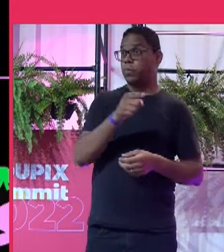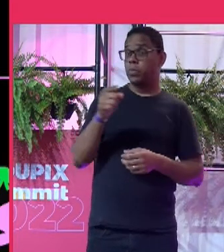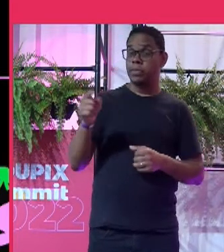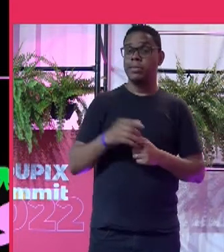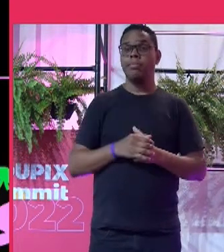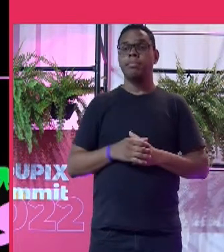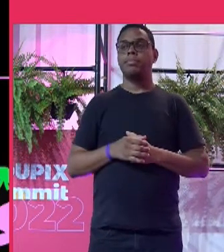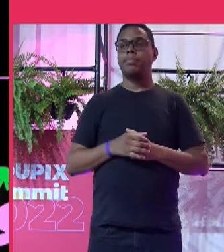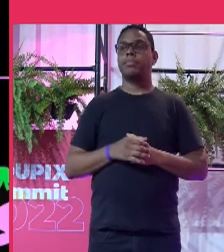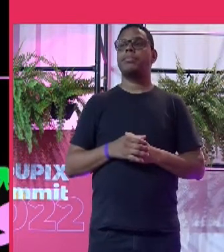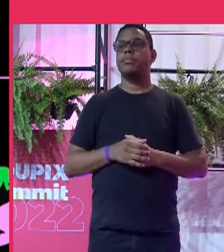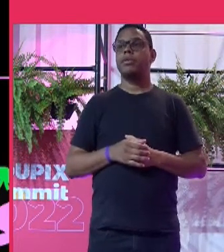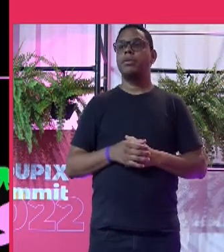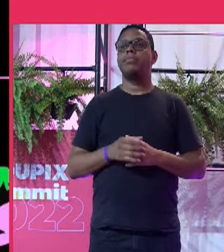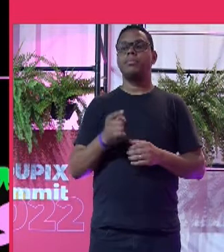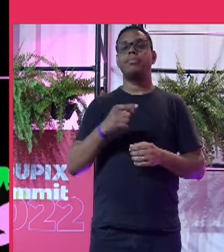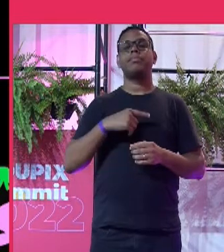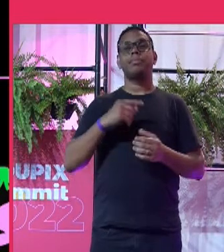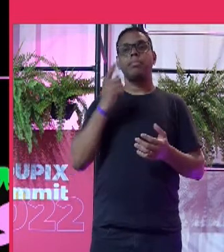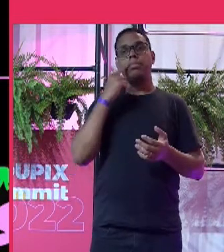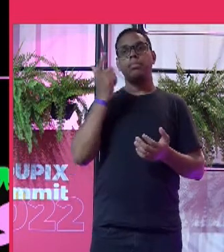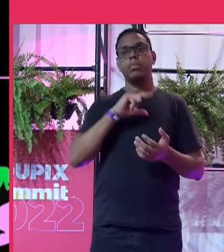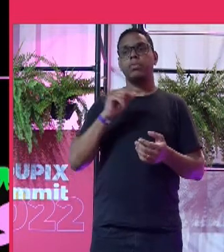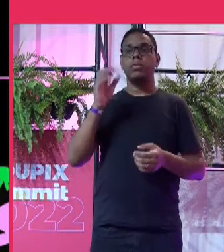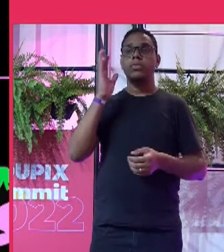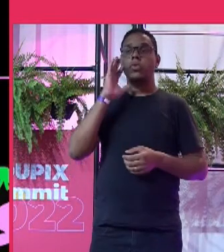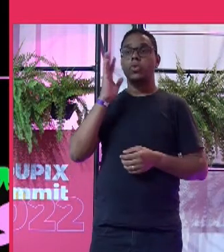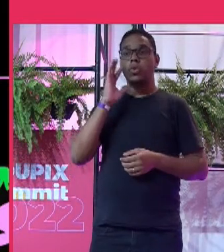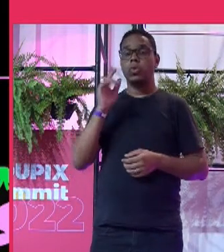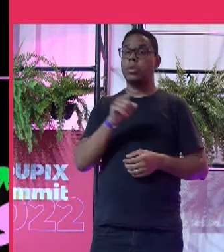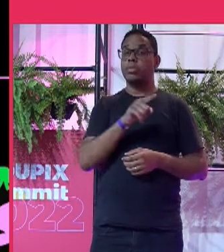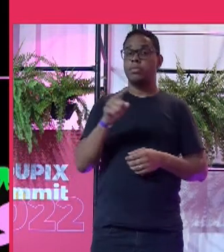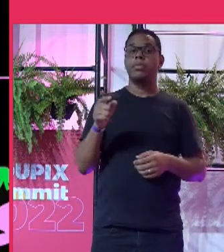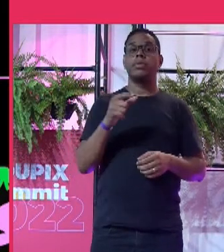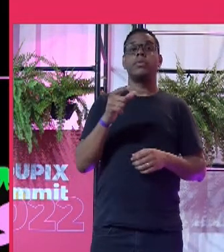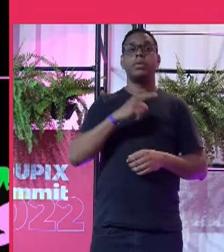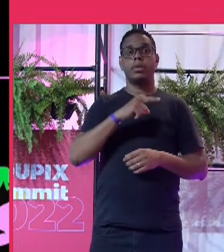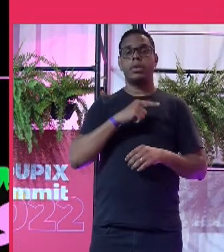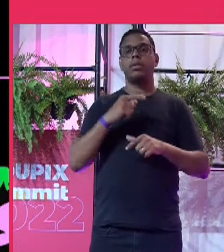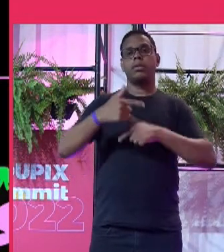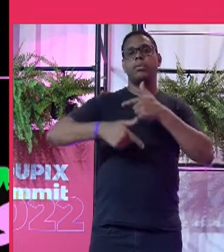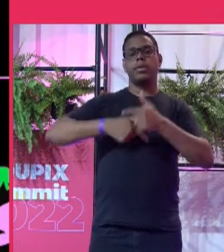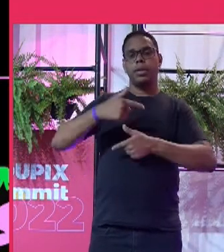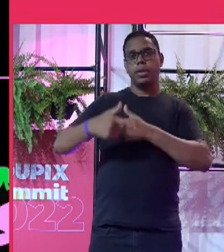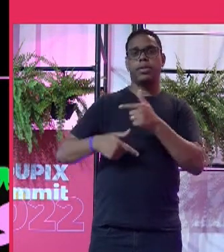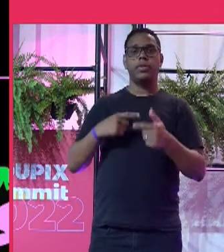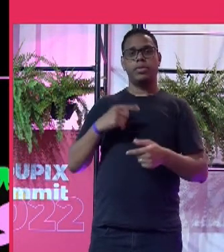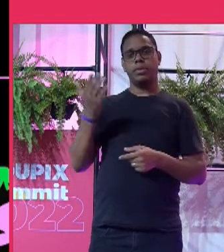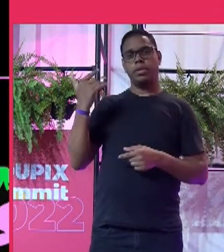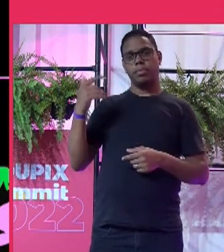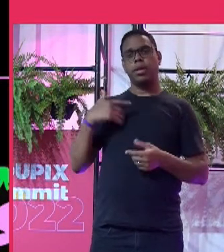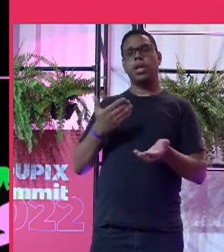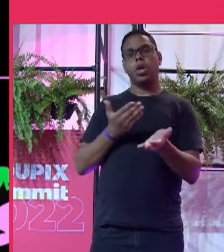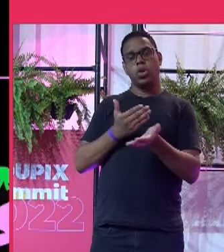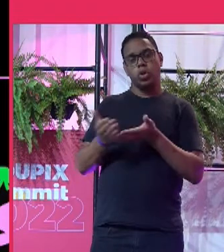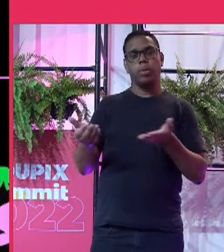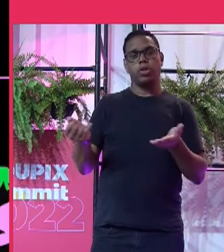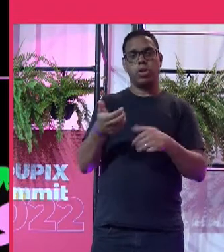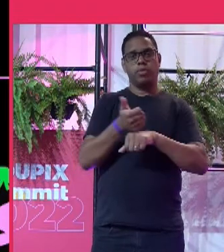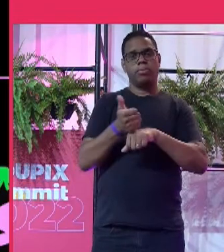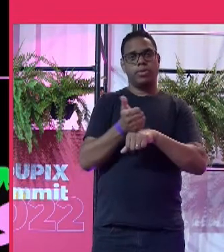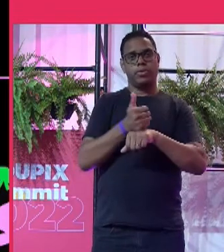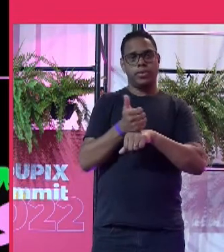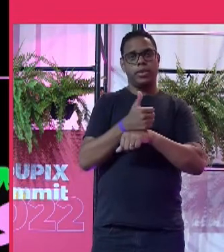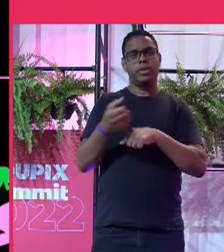é, ao mesmo tempo, uma realização de um sonho. Muitos de vocês deixaram o trabalho que tinham antes para começar uma nova profissão, uma